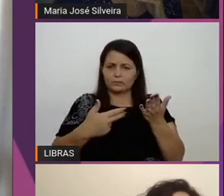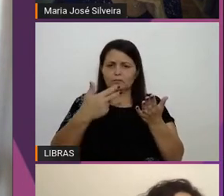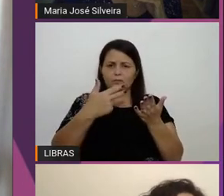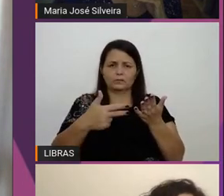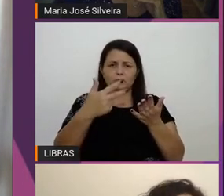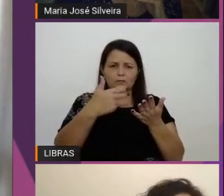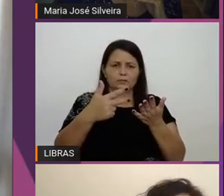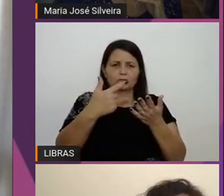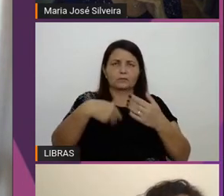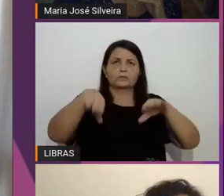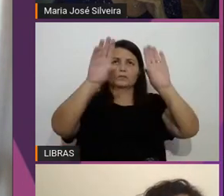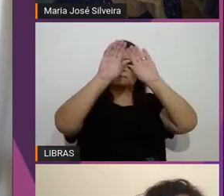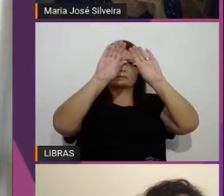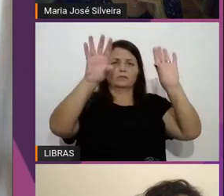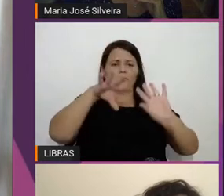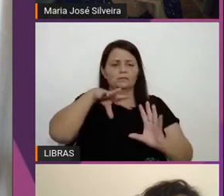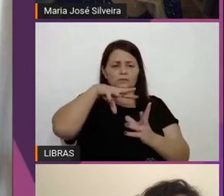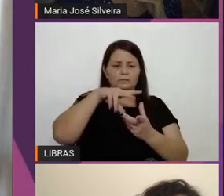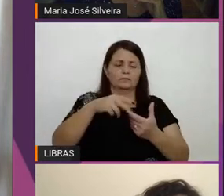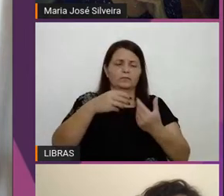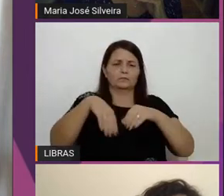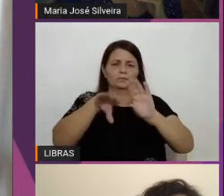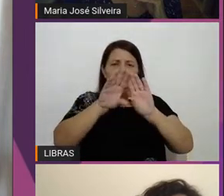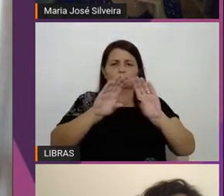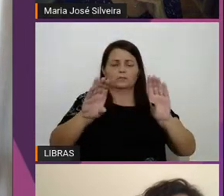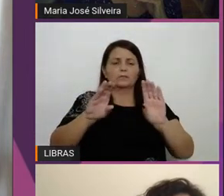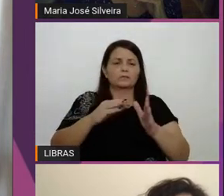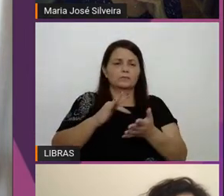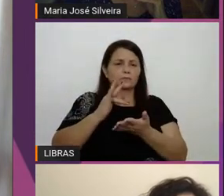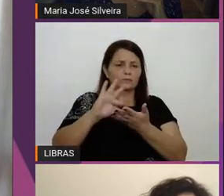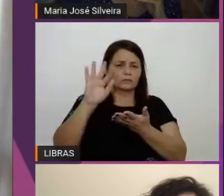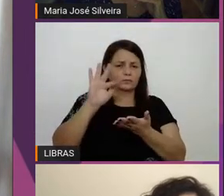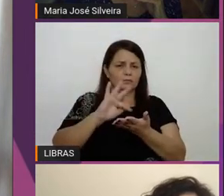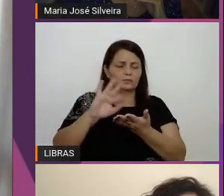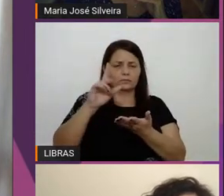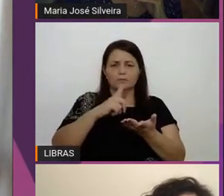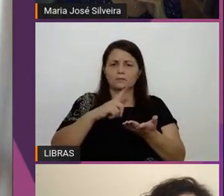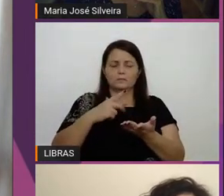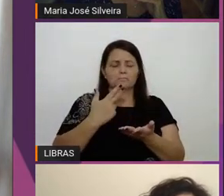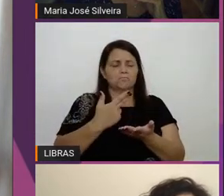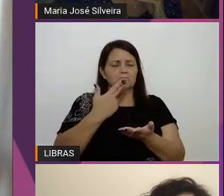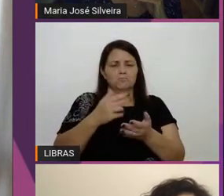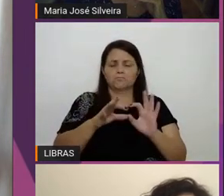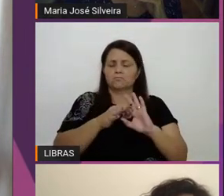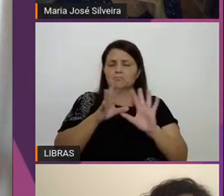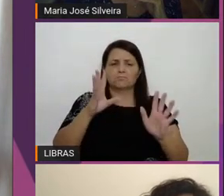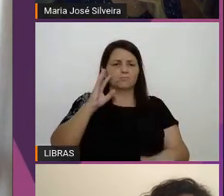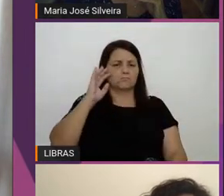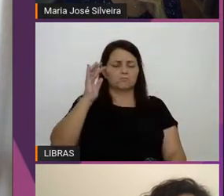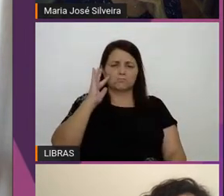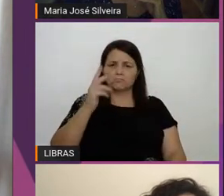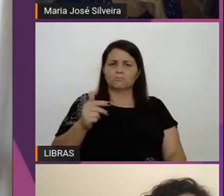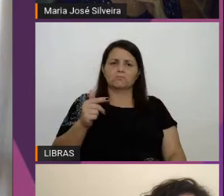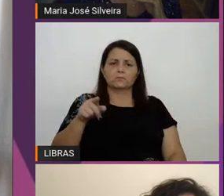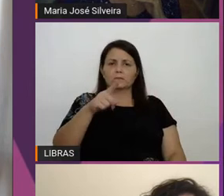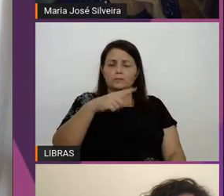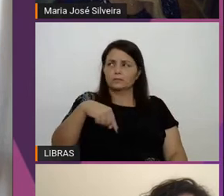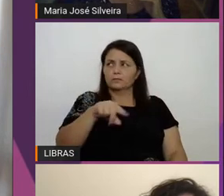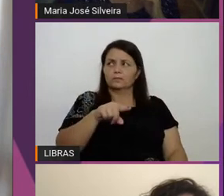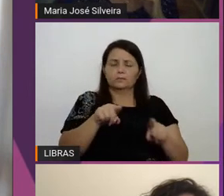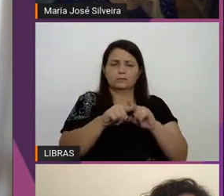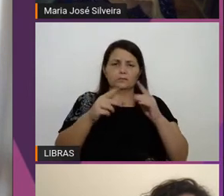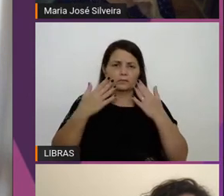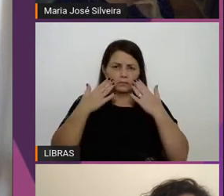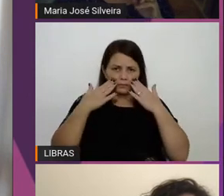entre o céu EA terra com as quais a nossa filosofia ainda não nos permitiu sonhar estão bem